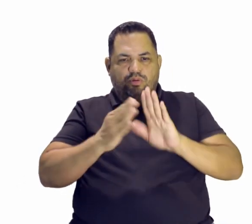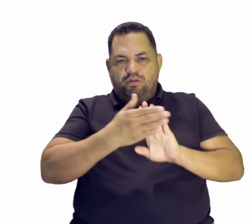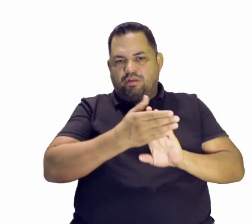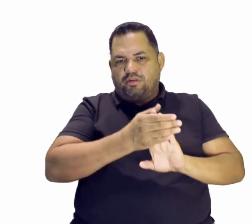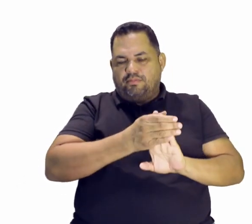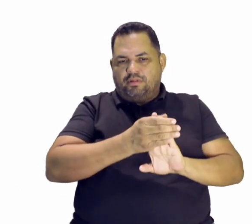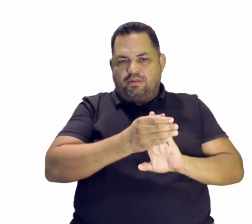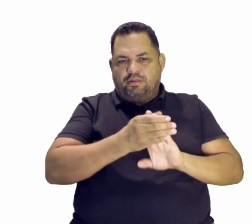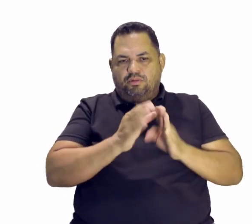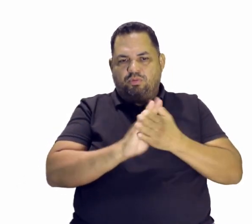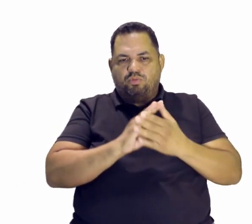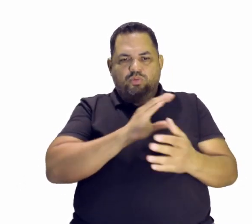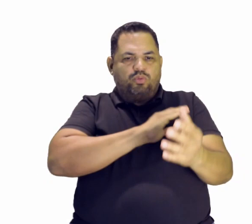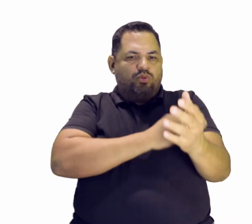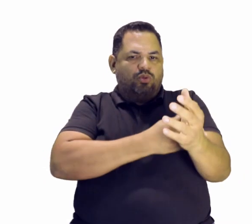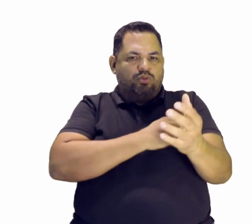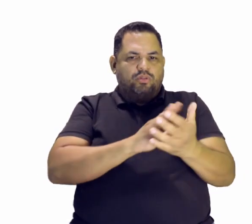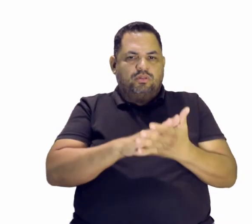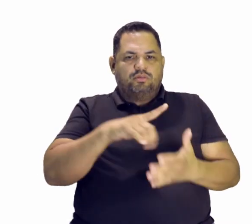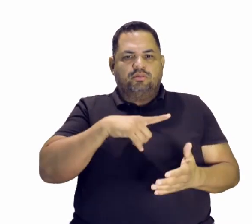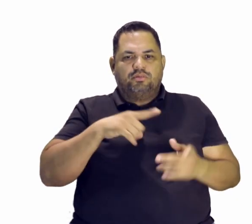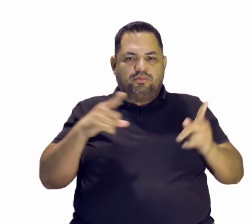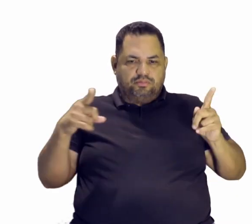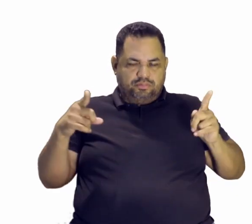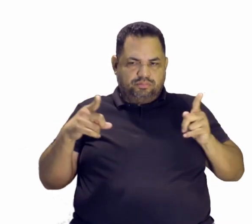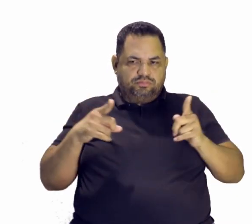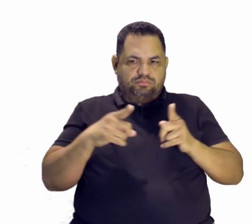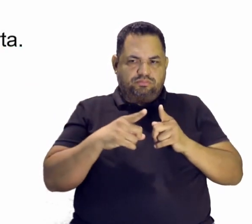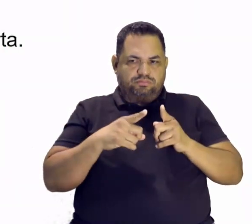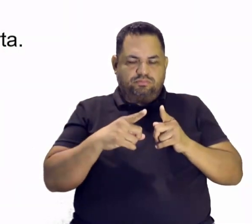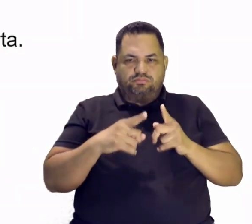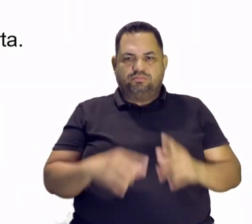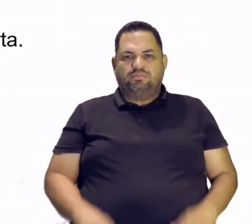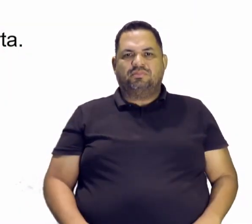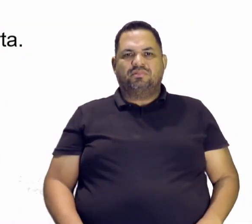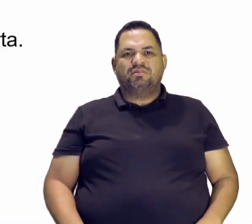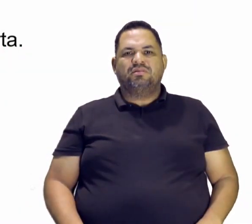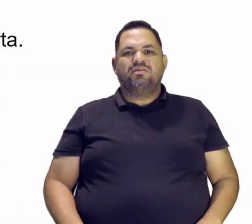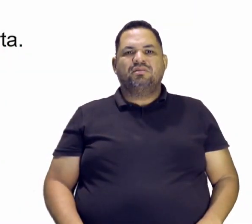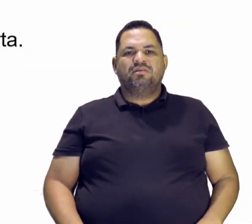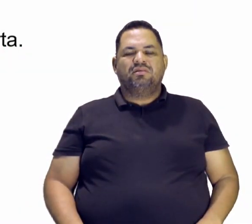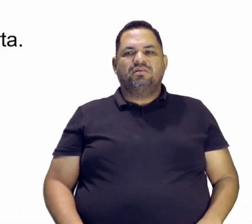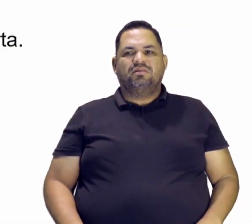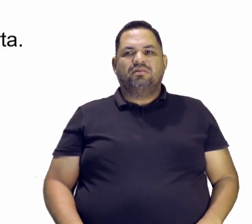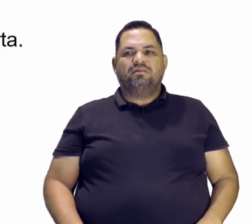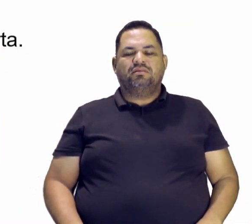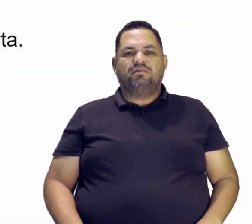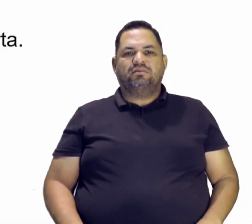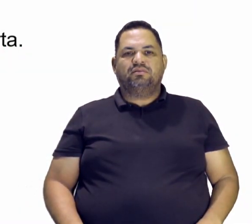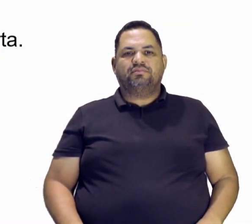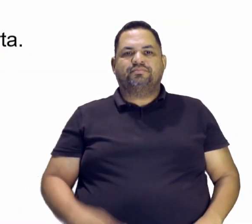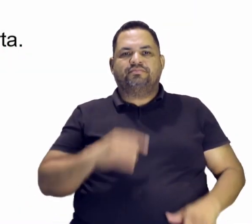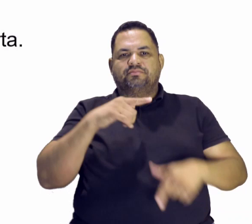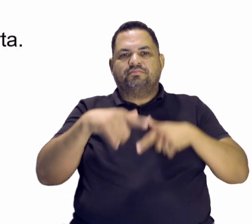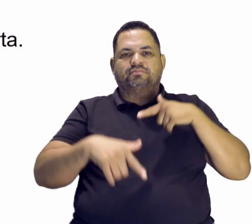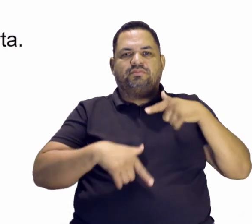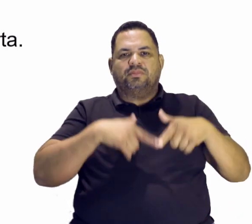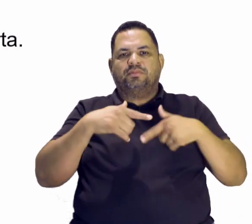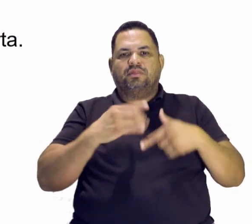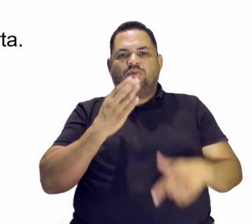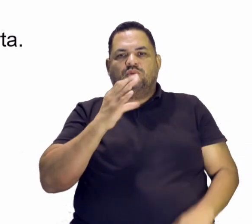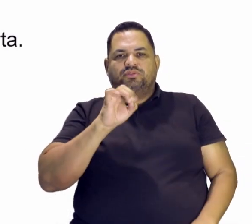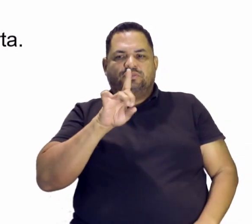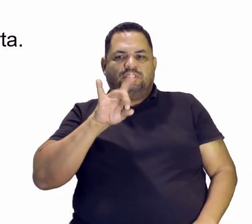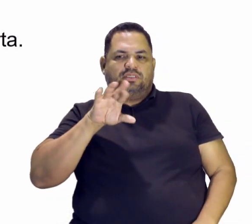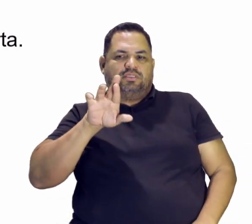concêntrica com o encurtamento desse músculo, tá? E aí na ação concêntrica a gente tem o quê?